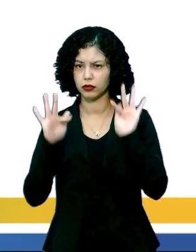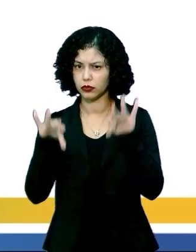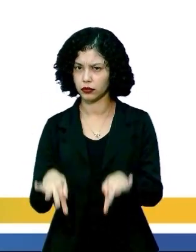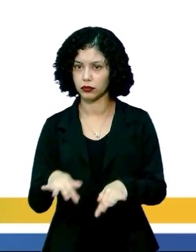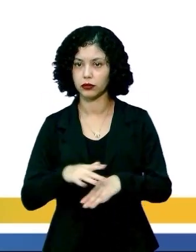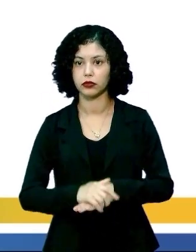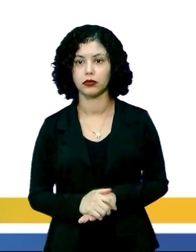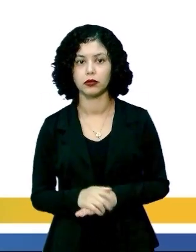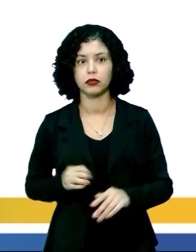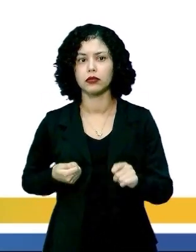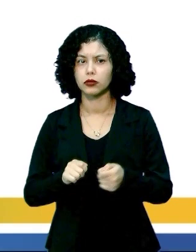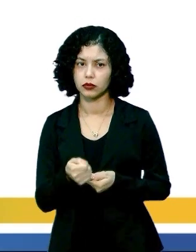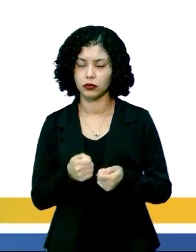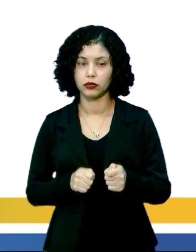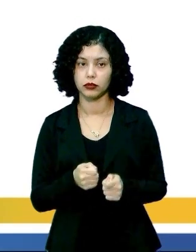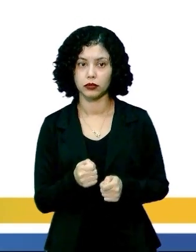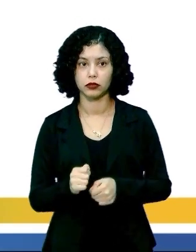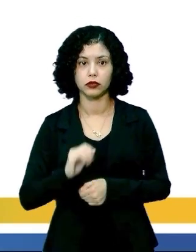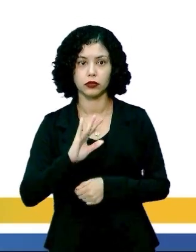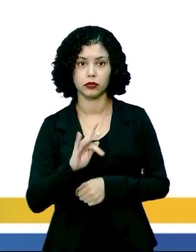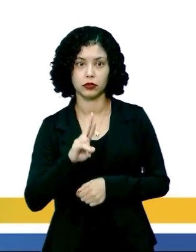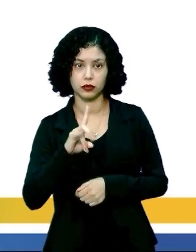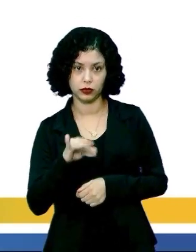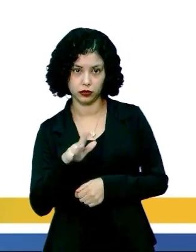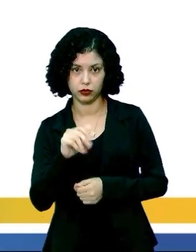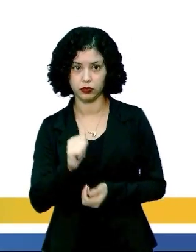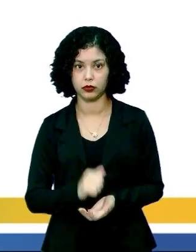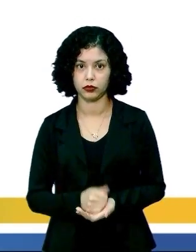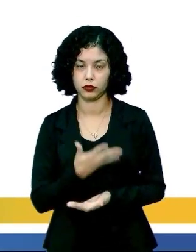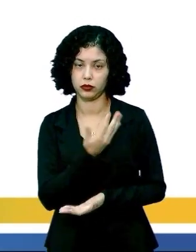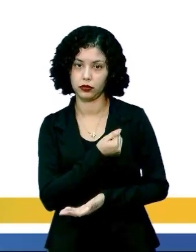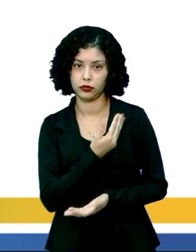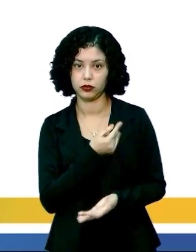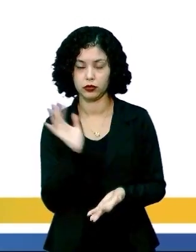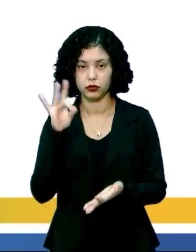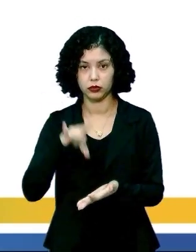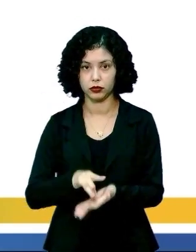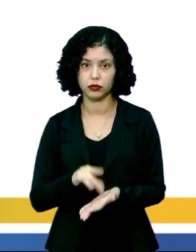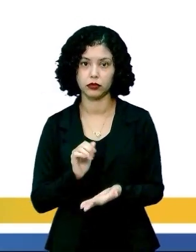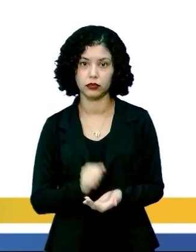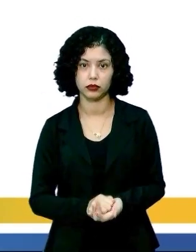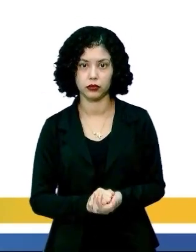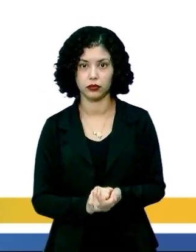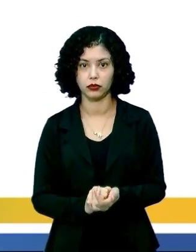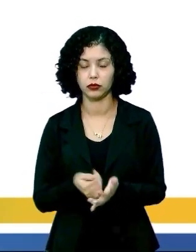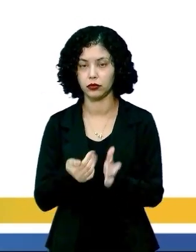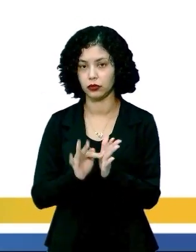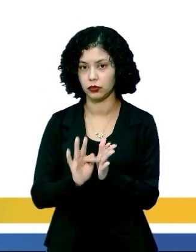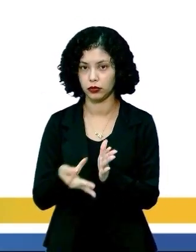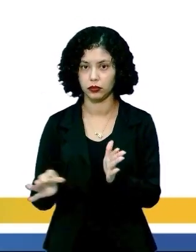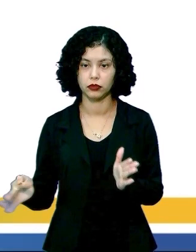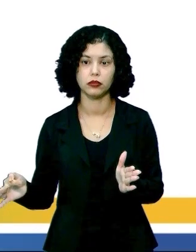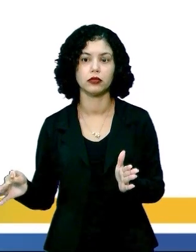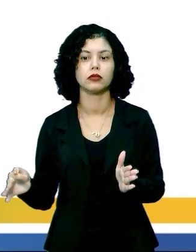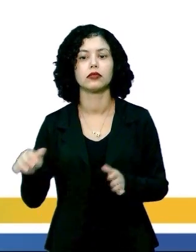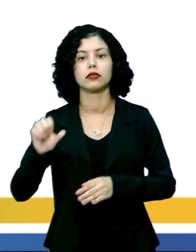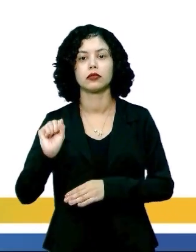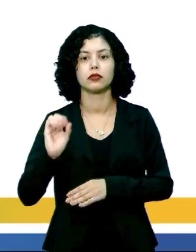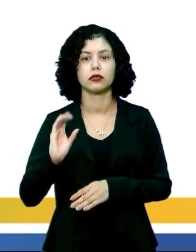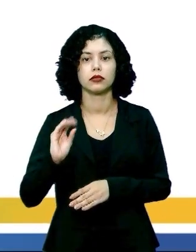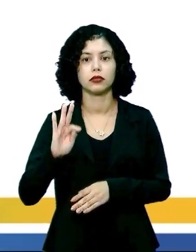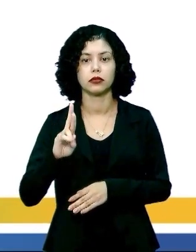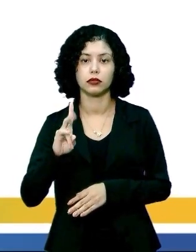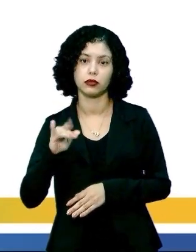como função afim, com domínio e contradomínio dos números reais, é